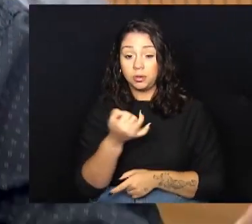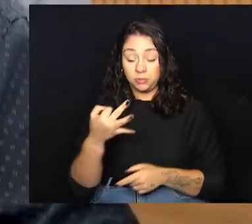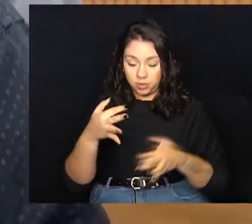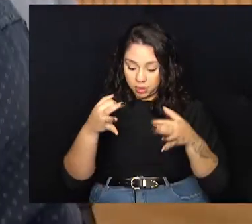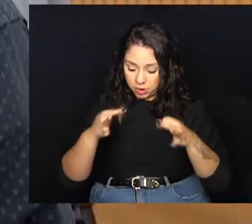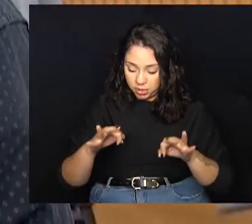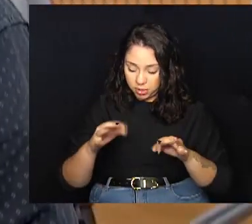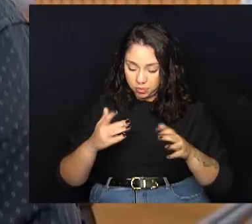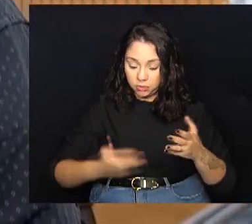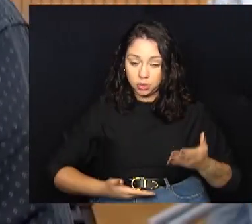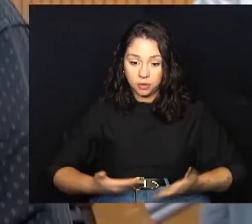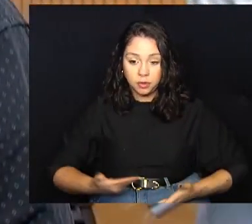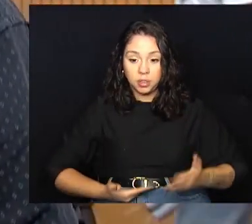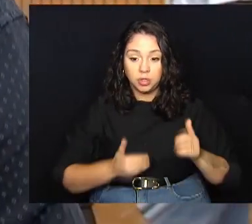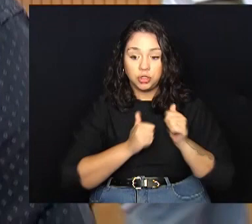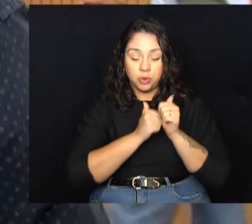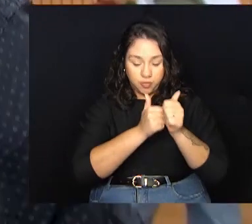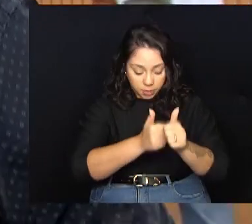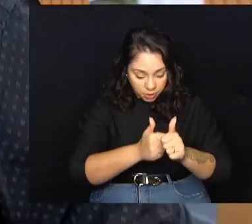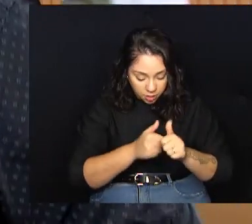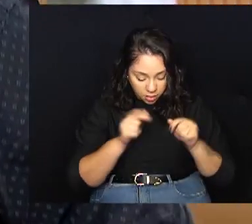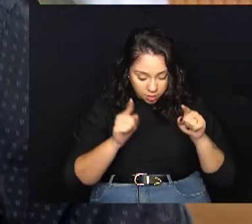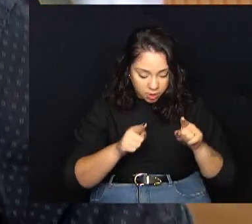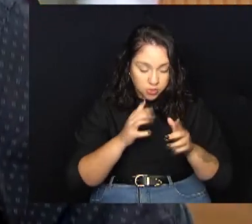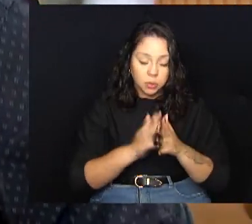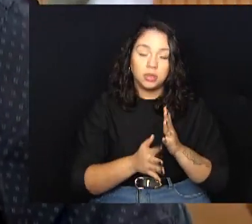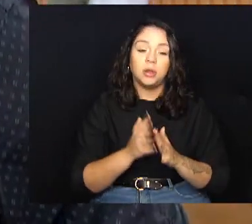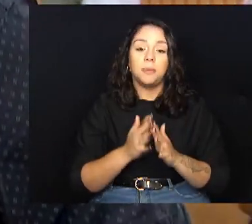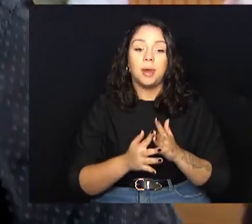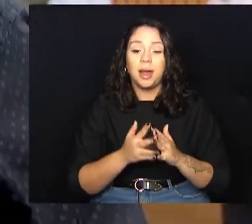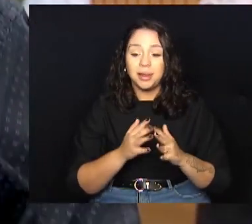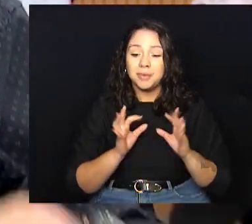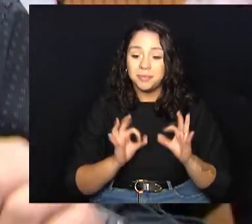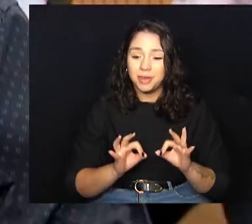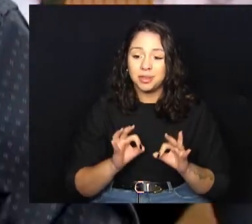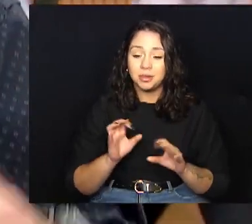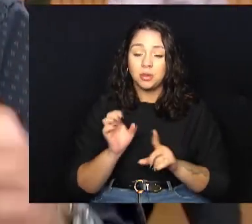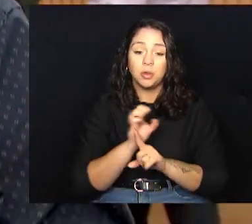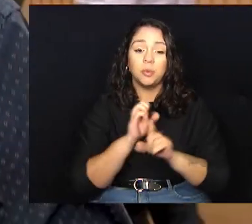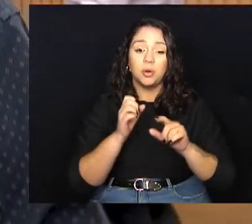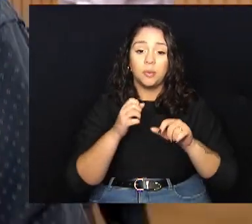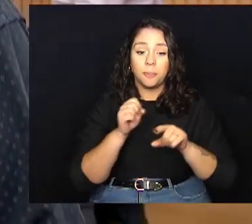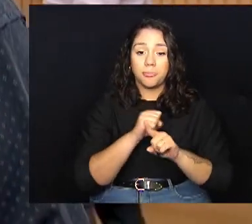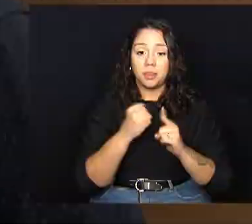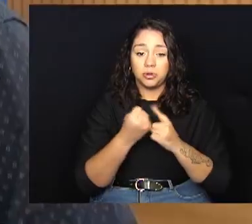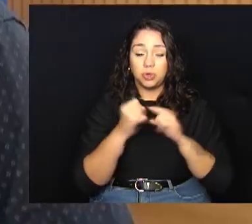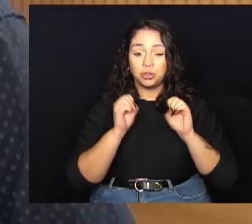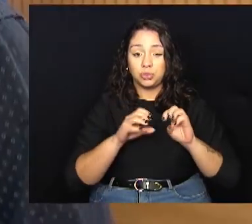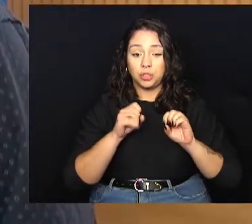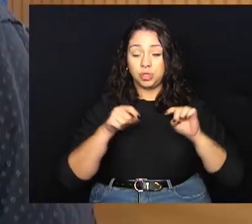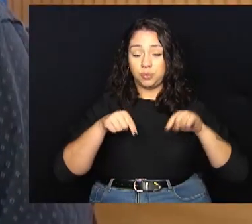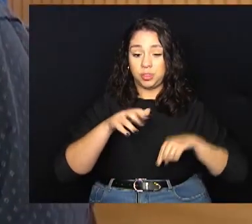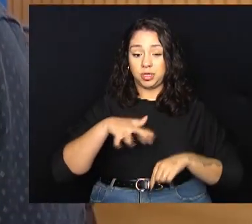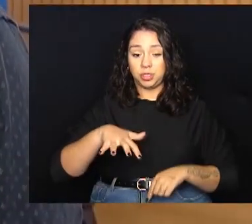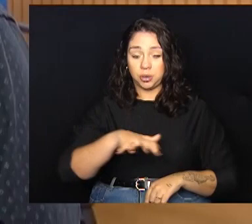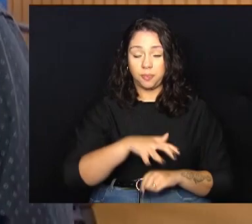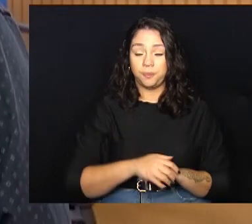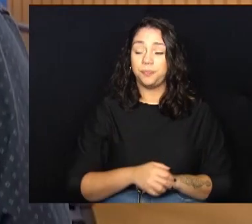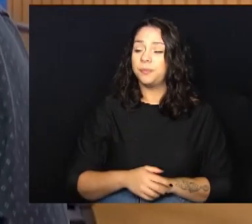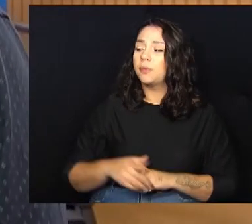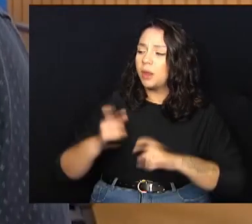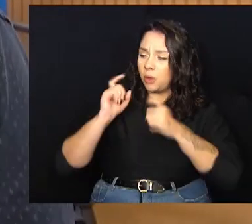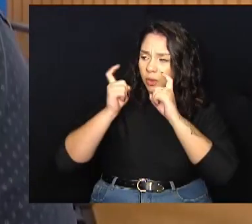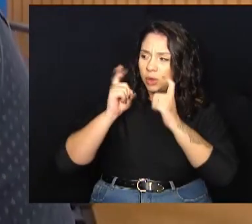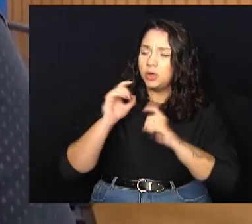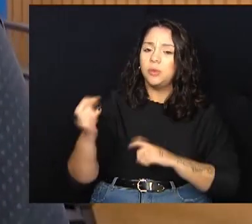dos Servidores para estar acompanhando e isso atrapalha muito o sistema socioeducativo na nossa região A reunião foi muito importante